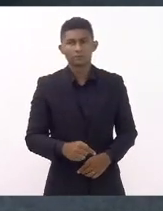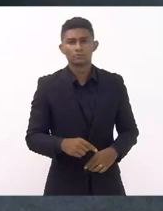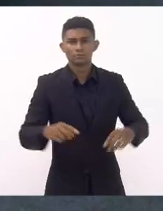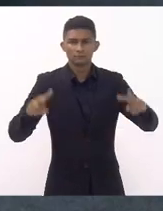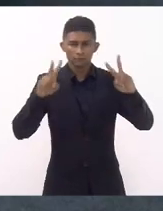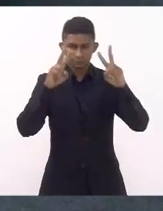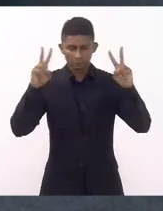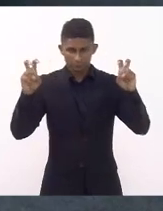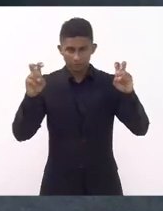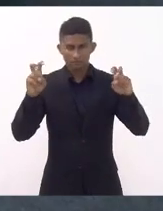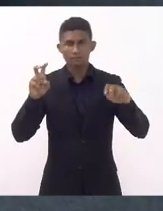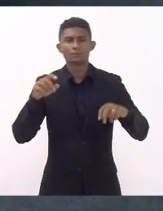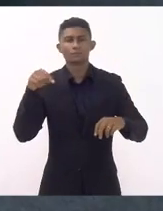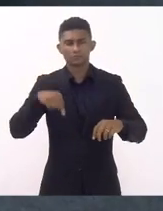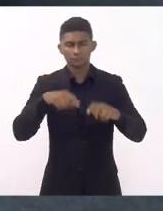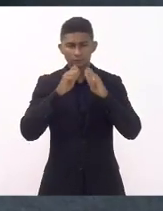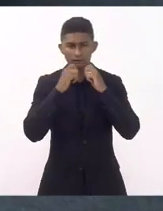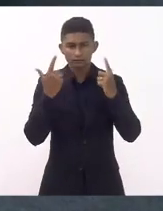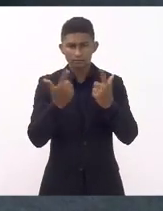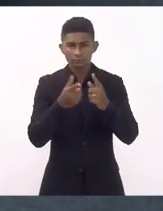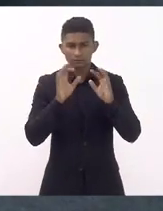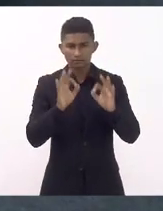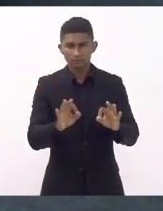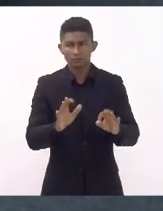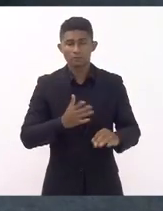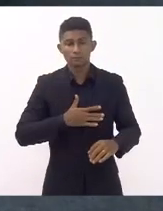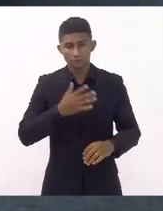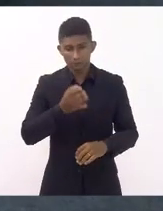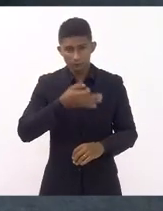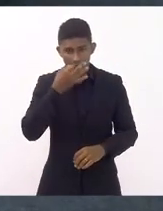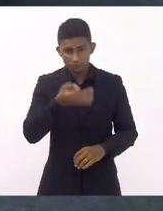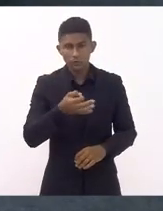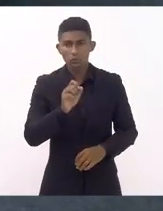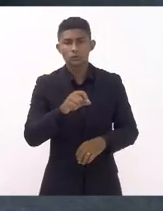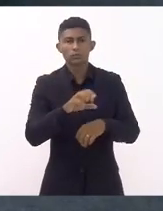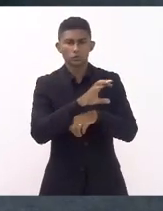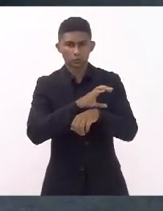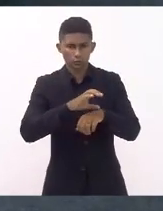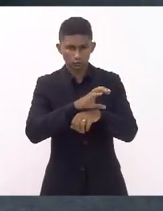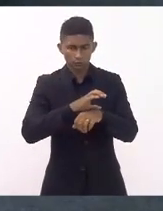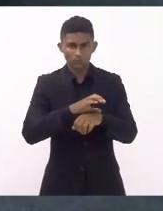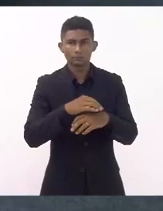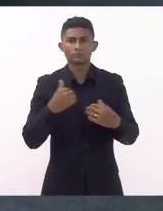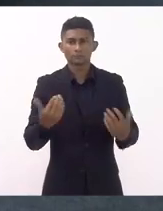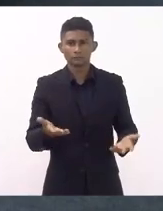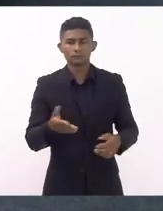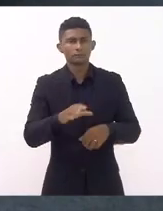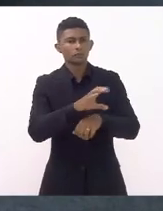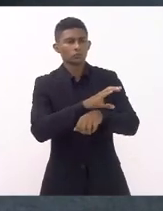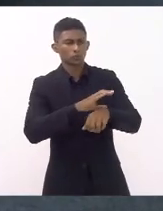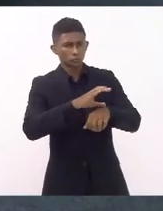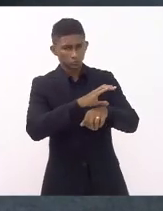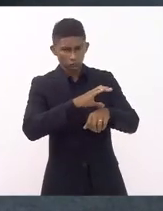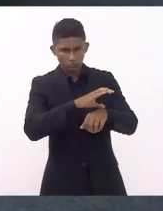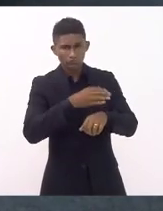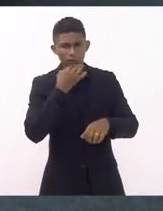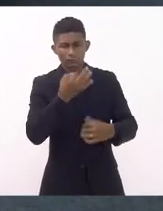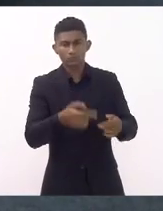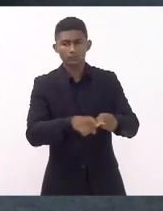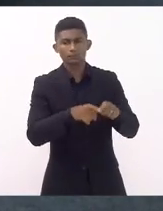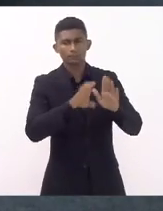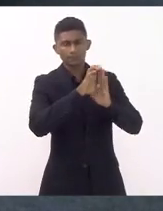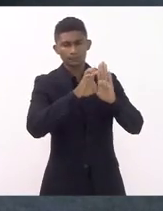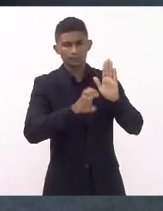seria abordado pela Casa, que o meu parecer seria pela constitucionalidade. Então, o parecer é pela constitucionalidade com